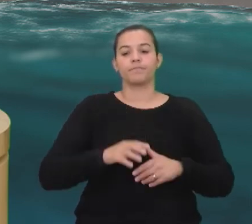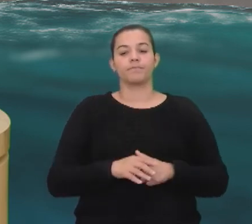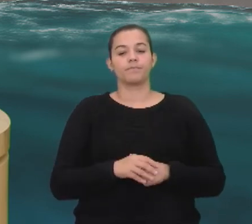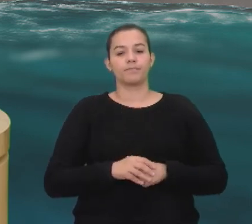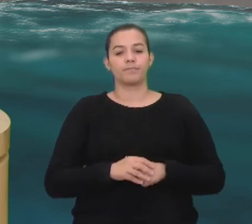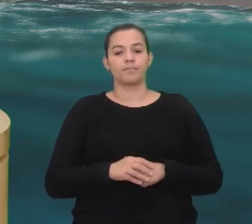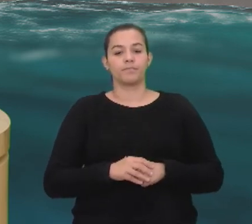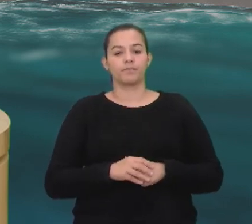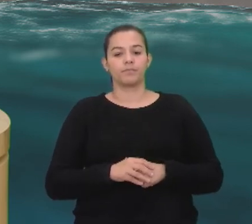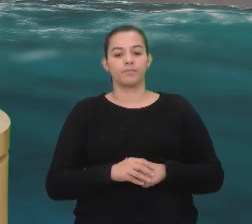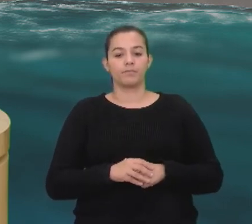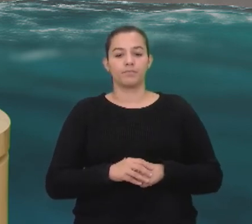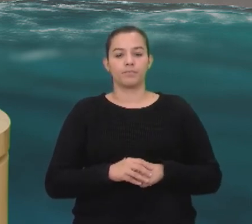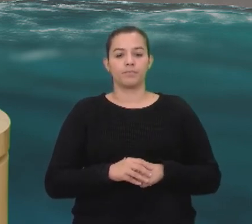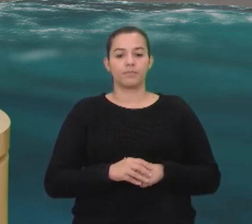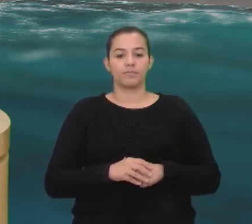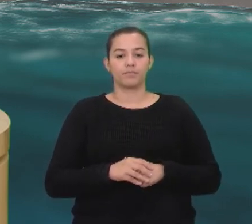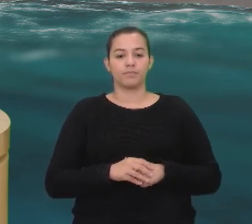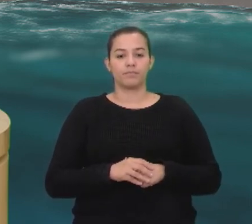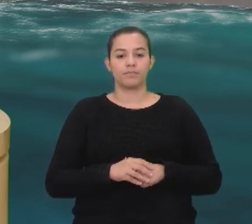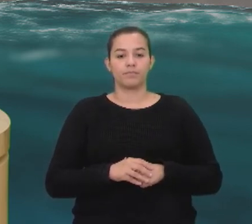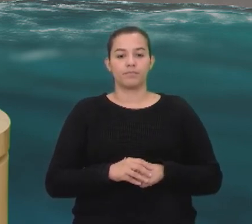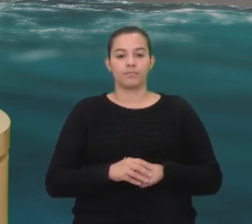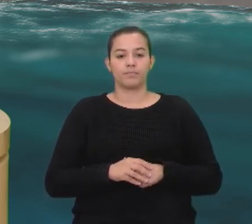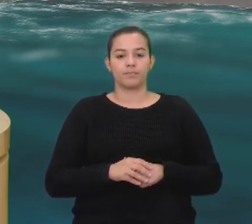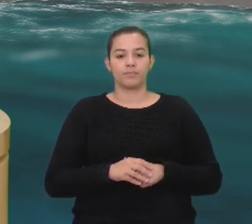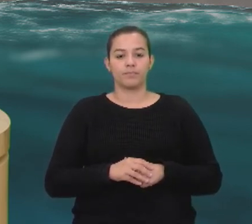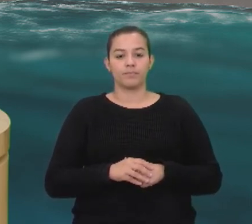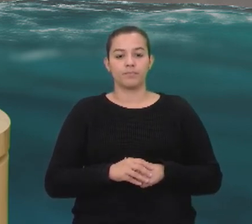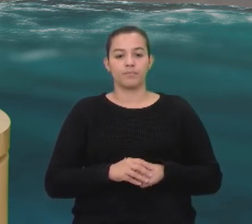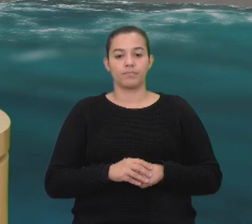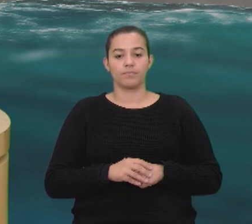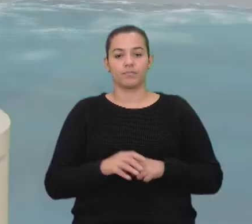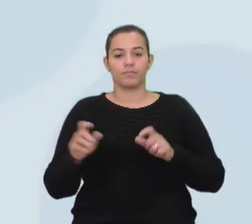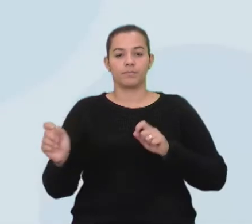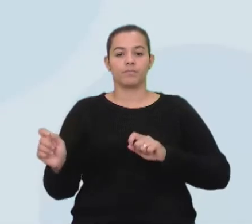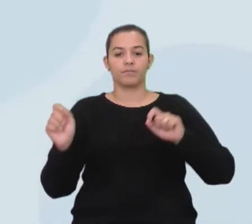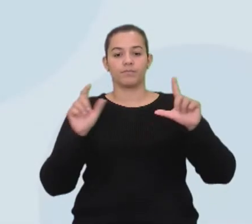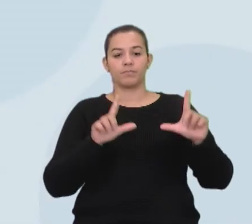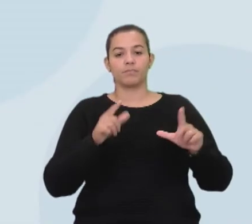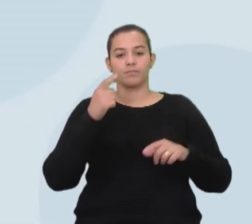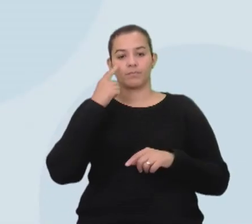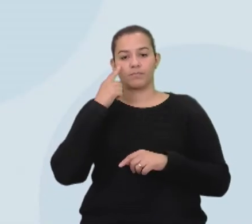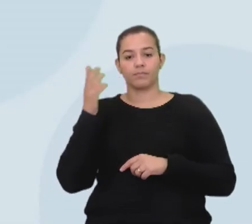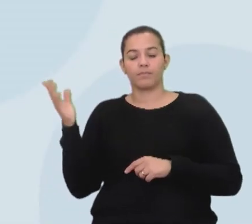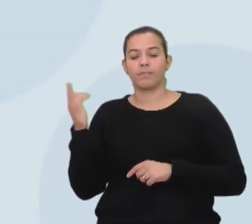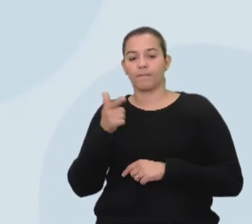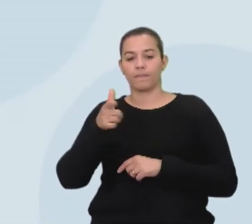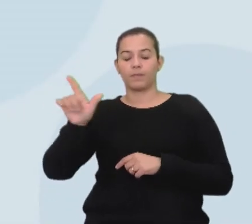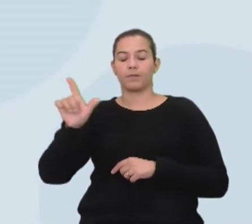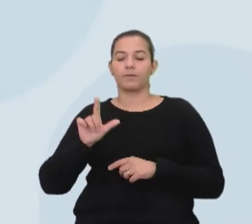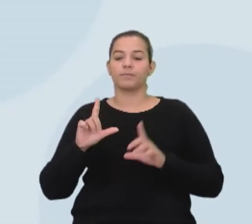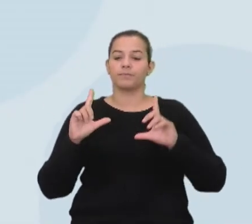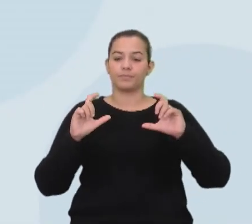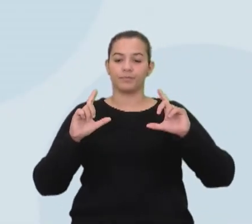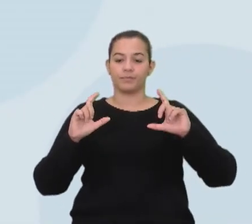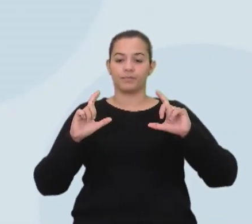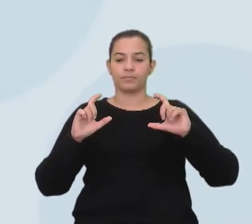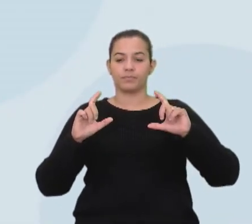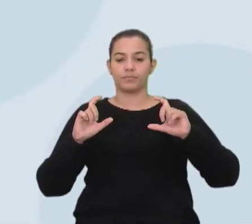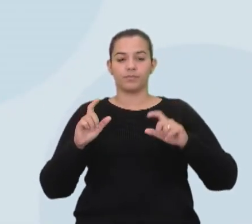mais nisso, né? Pessoal, tá aí na tela para vocês então, né, uma outra imagem aí de